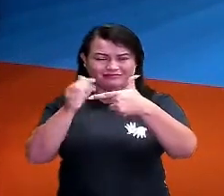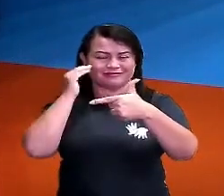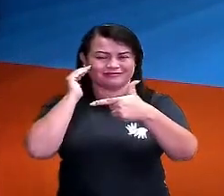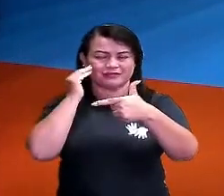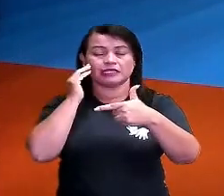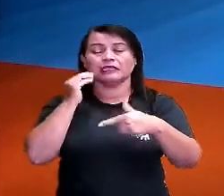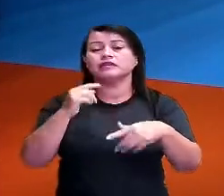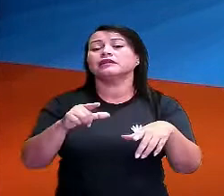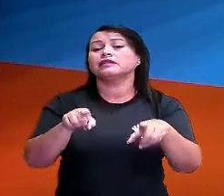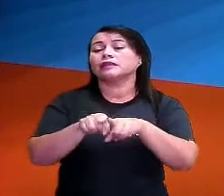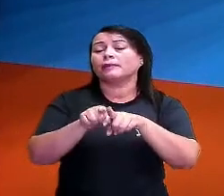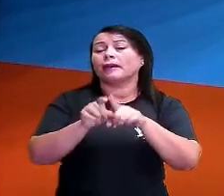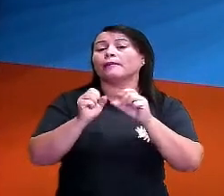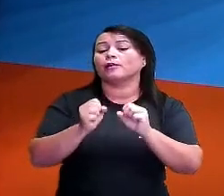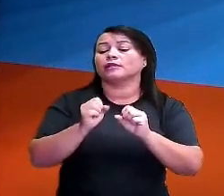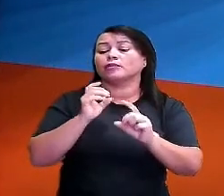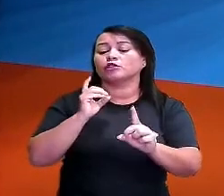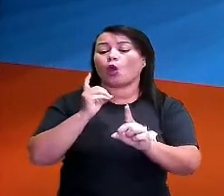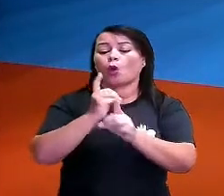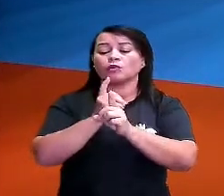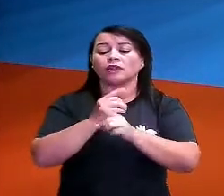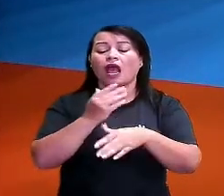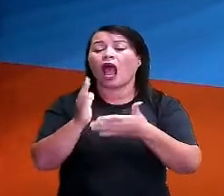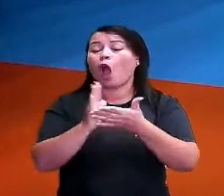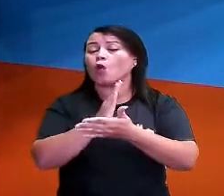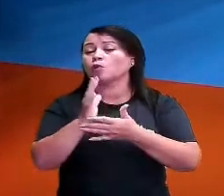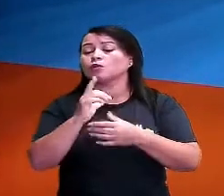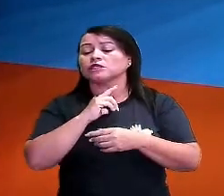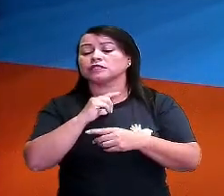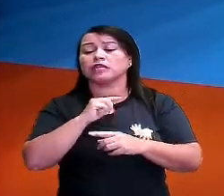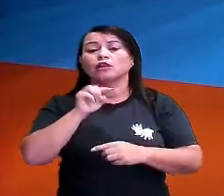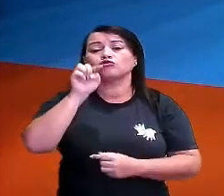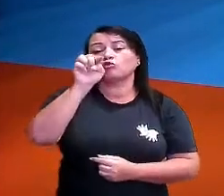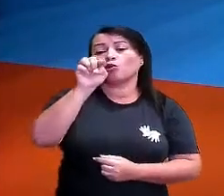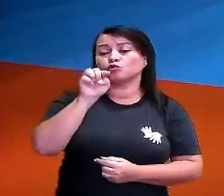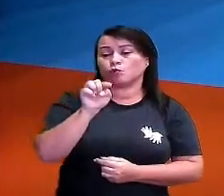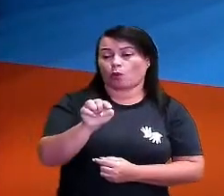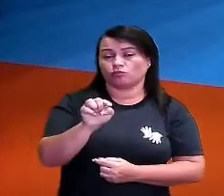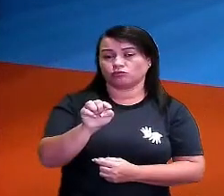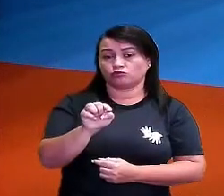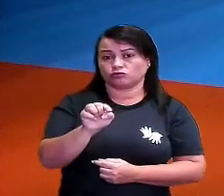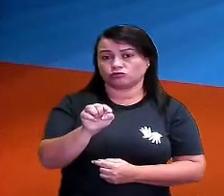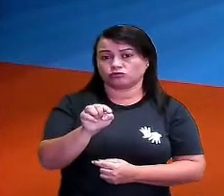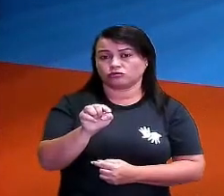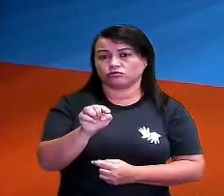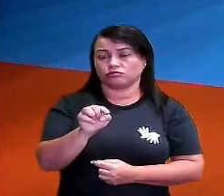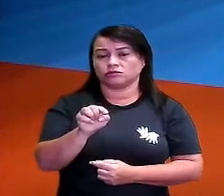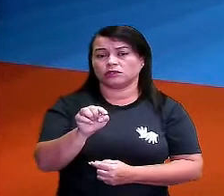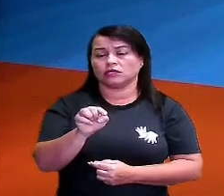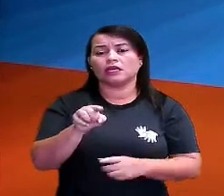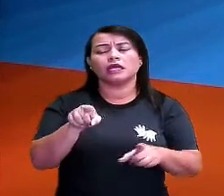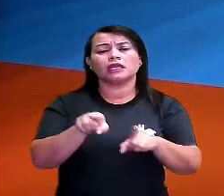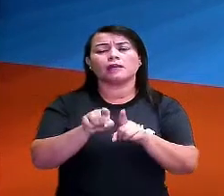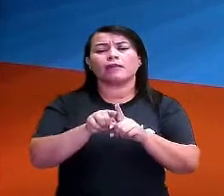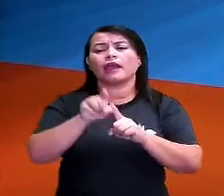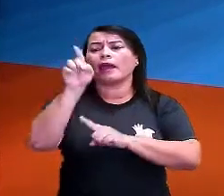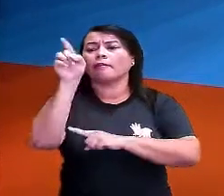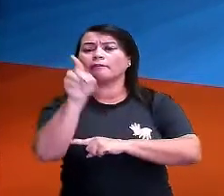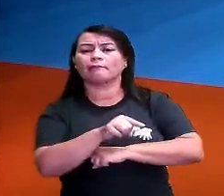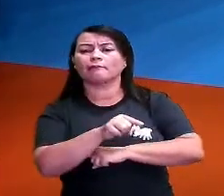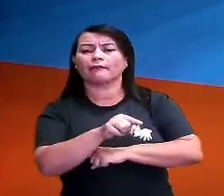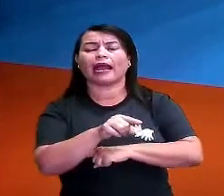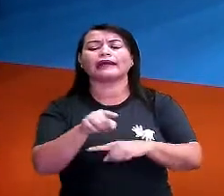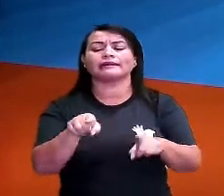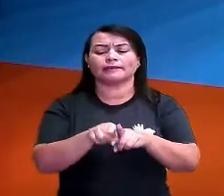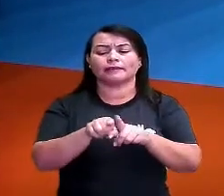Mas também podemos encontrar casos em que dois pontos e essa barrinha, né?